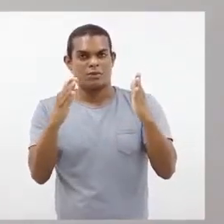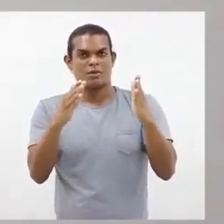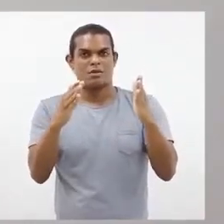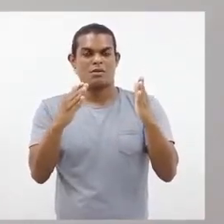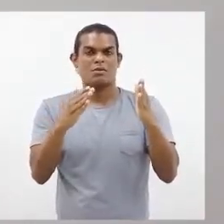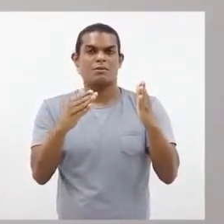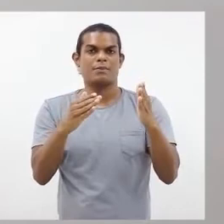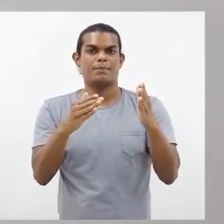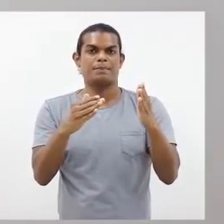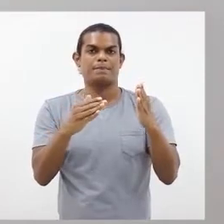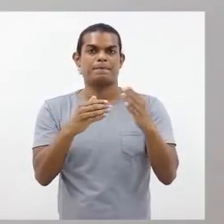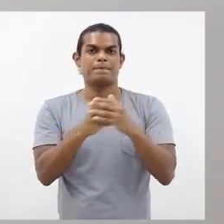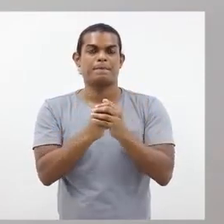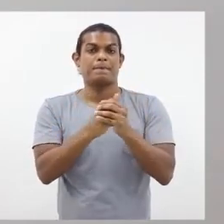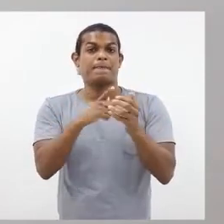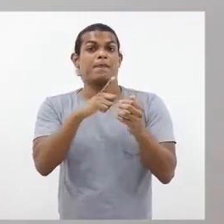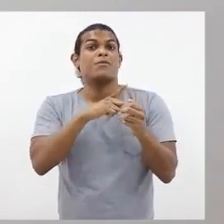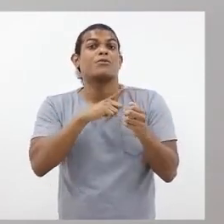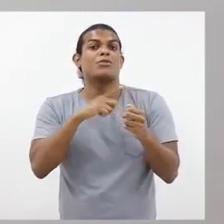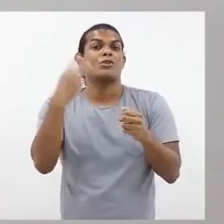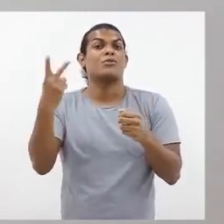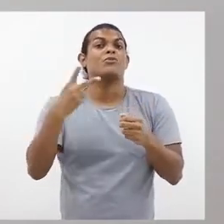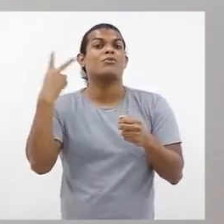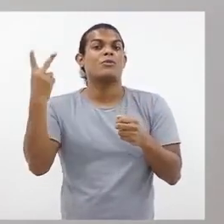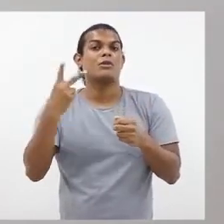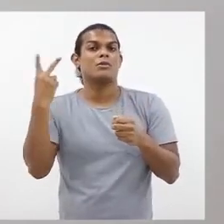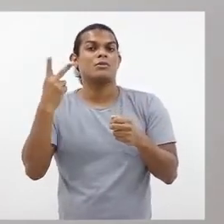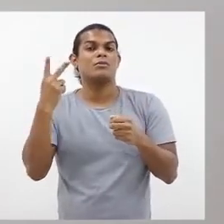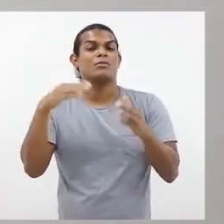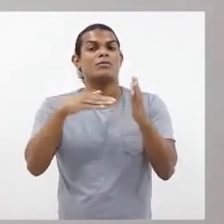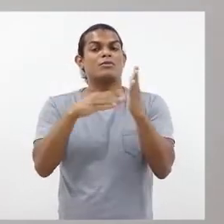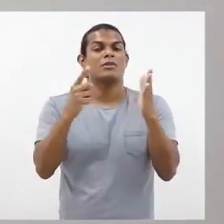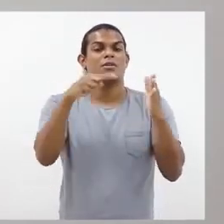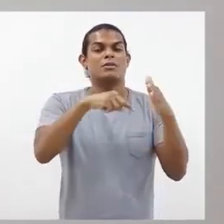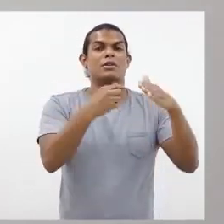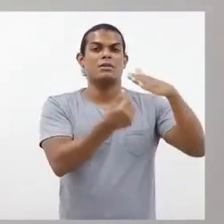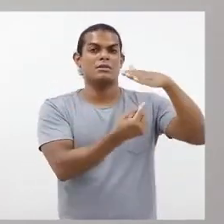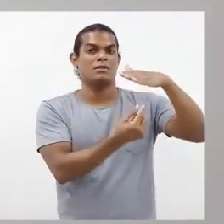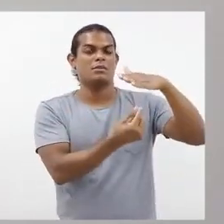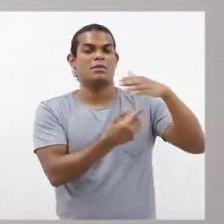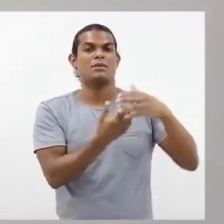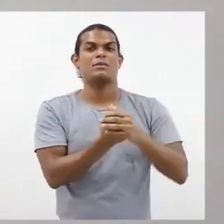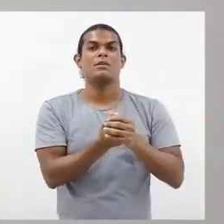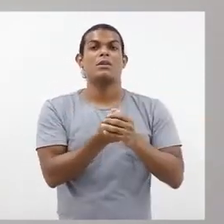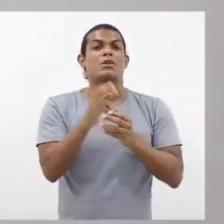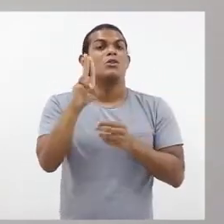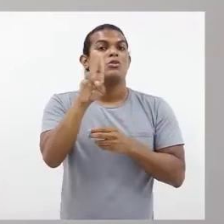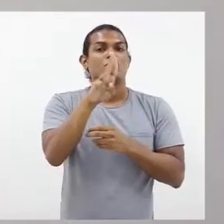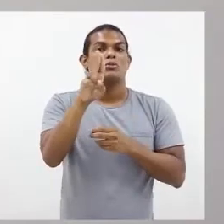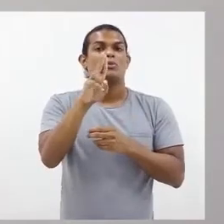ativo menos passivo, patrimônio líquido. Além desse valor residual e